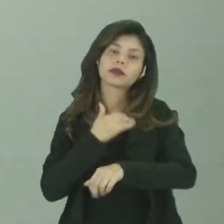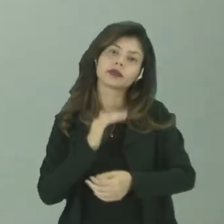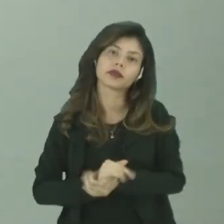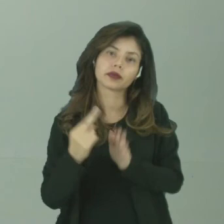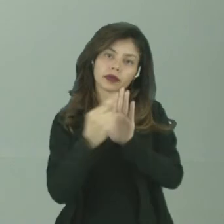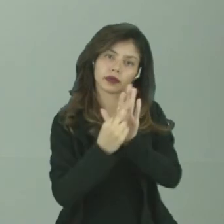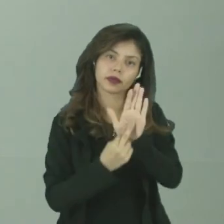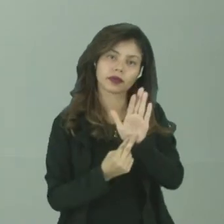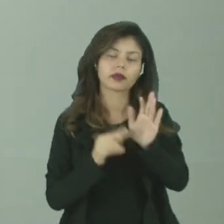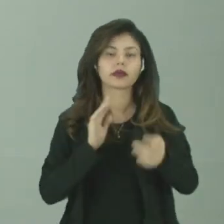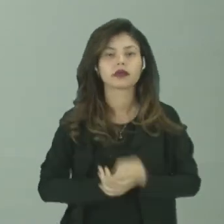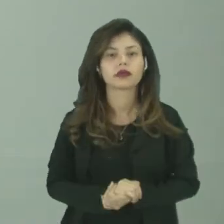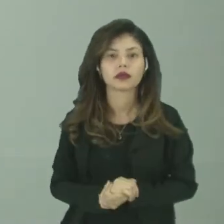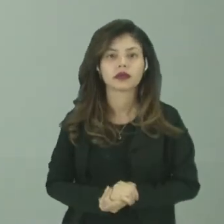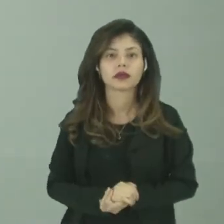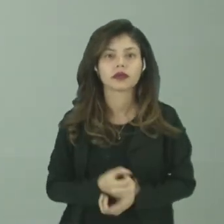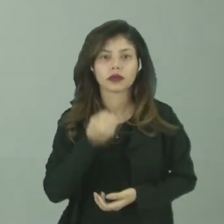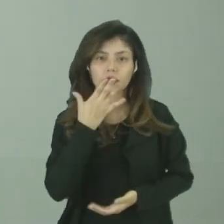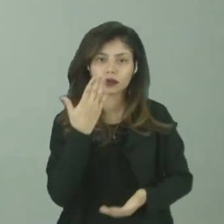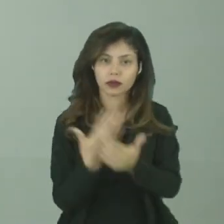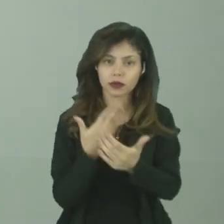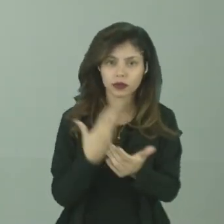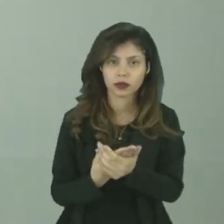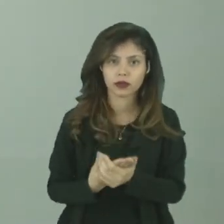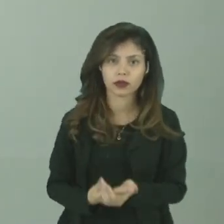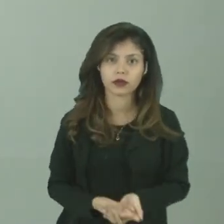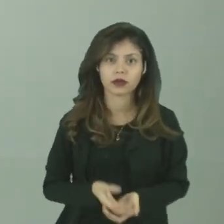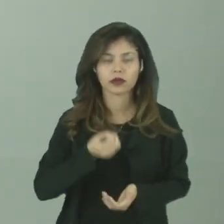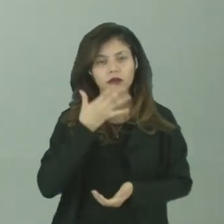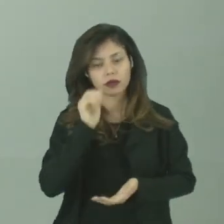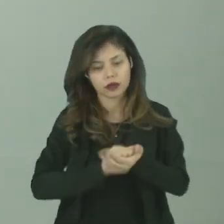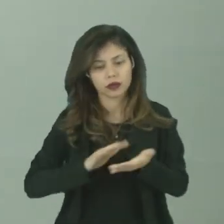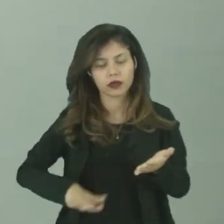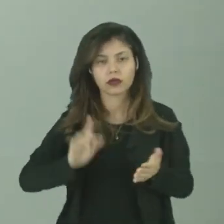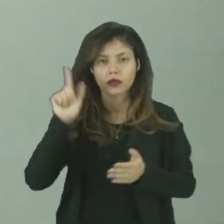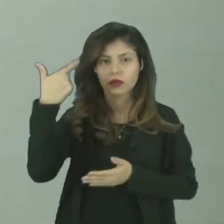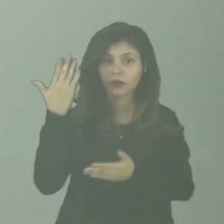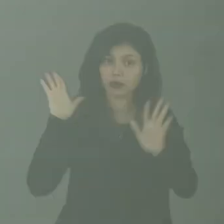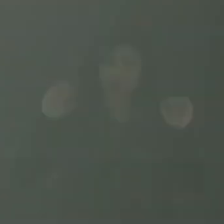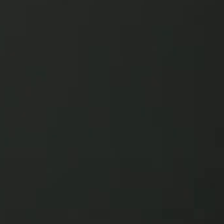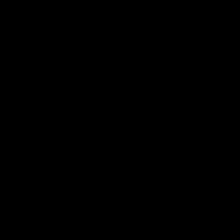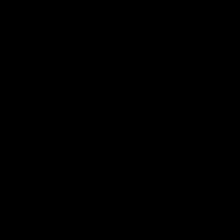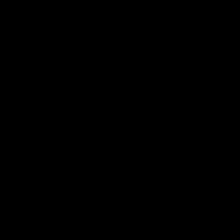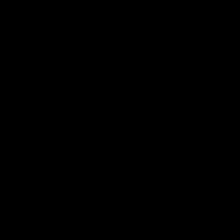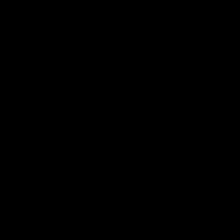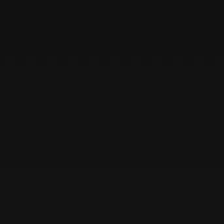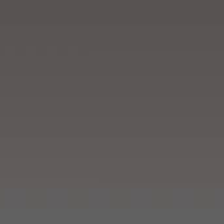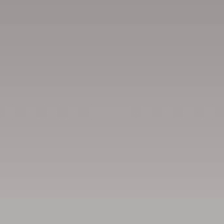Laplace. Bons estudos, boa atividade e até a próxima.